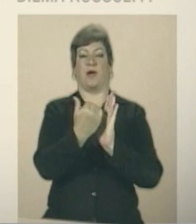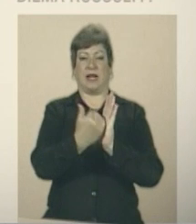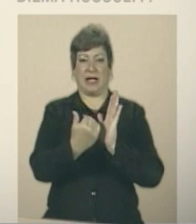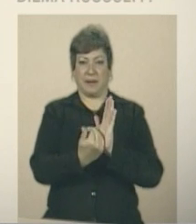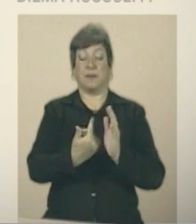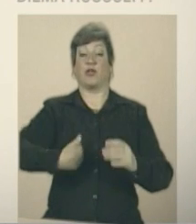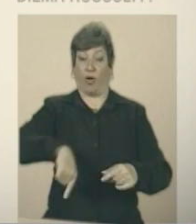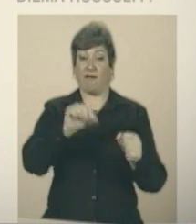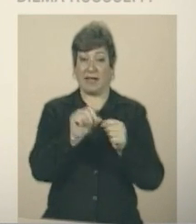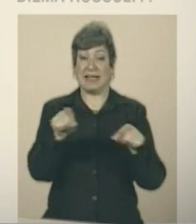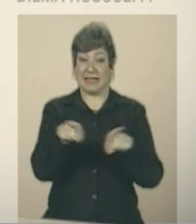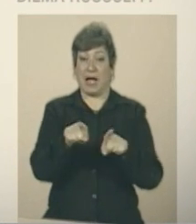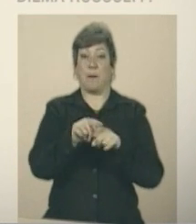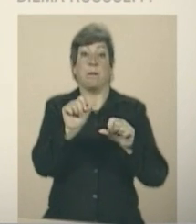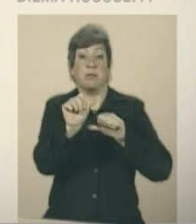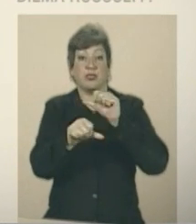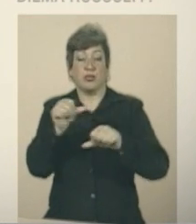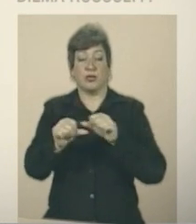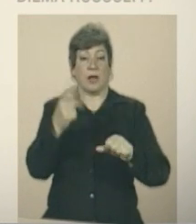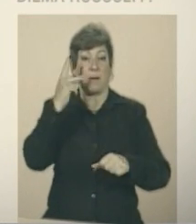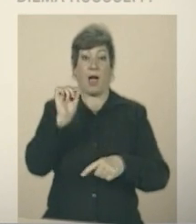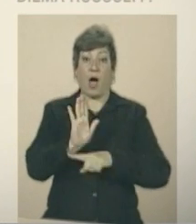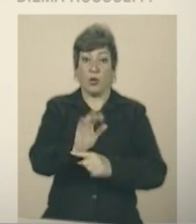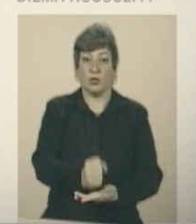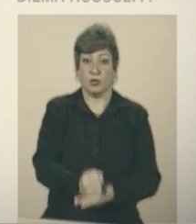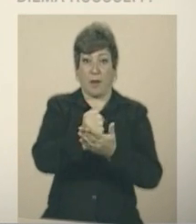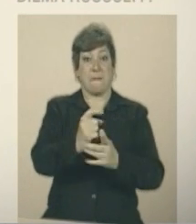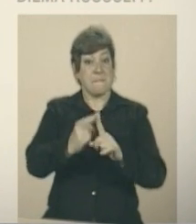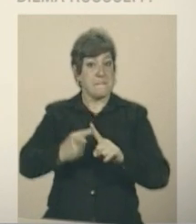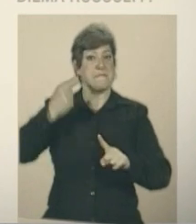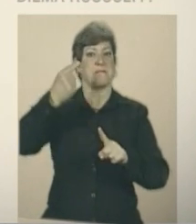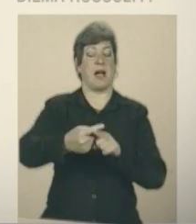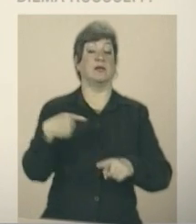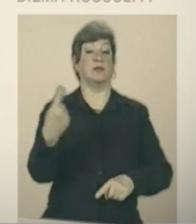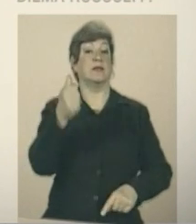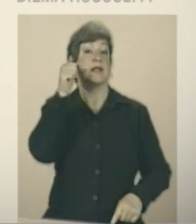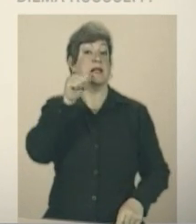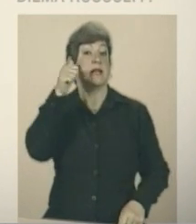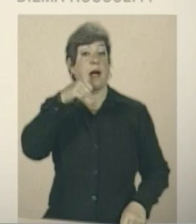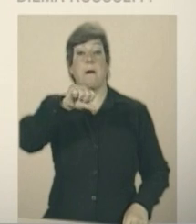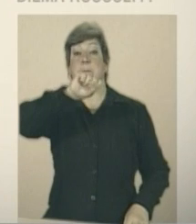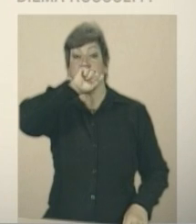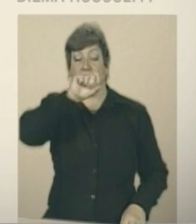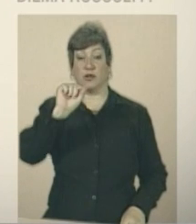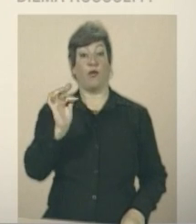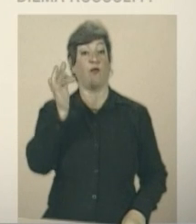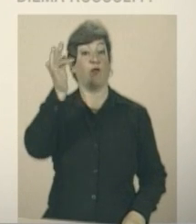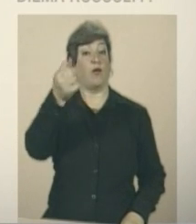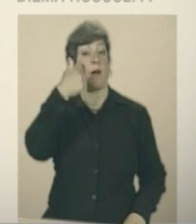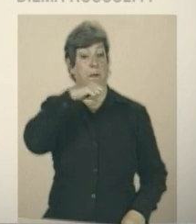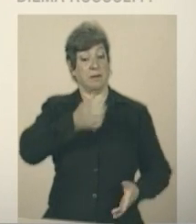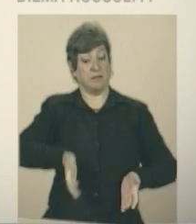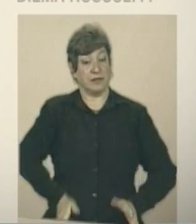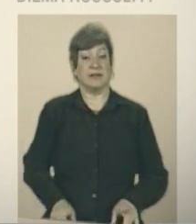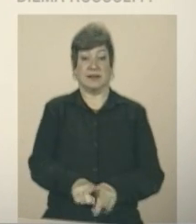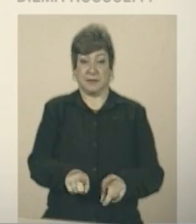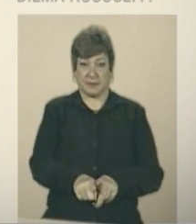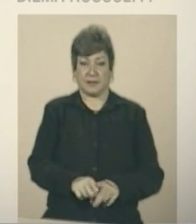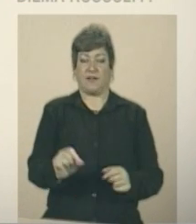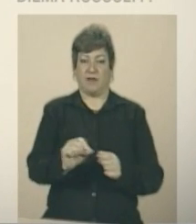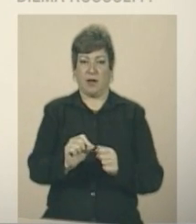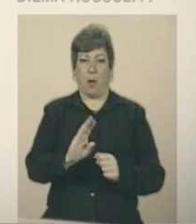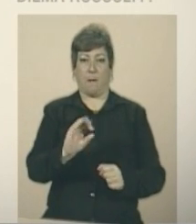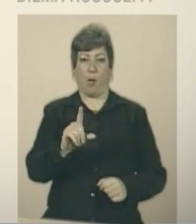fizemos também mudanças para proteger mais as mães e as futuras mamães criamos o Bolsa